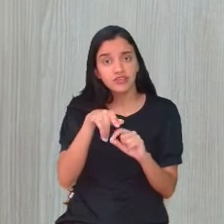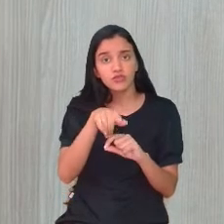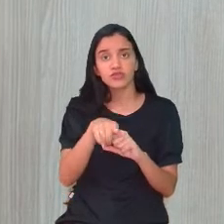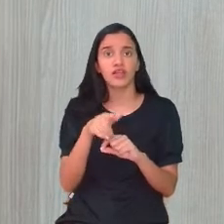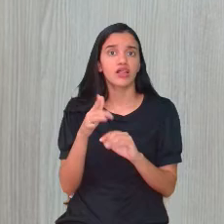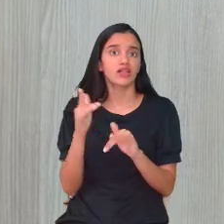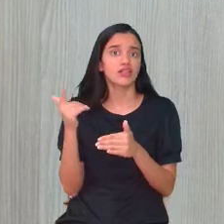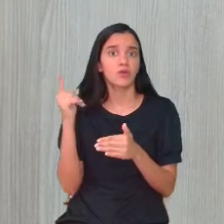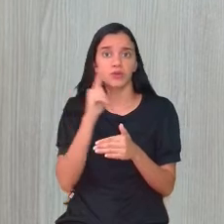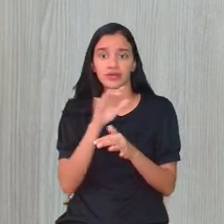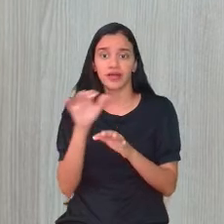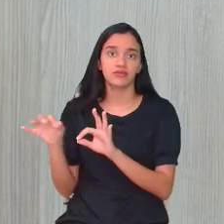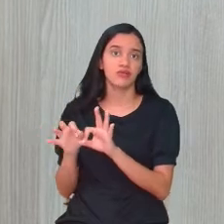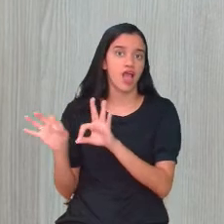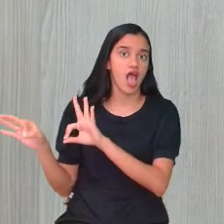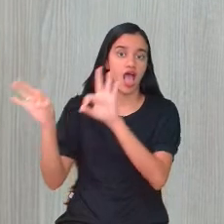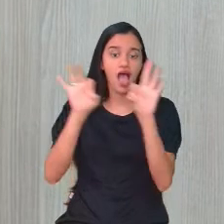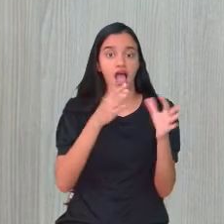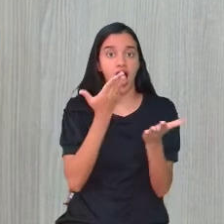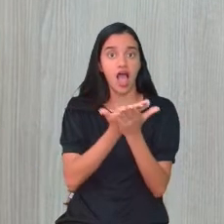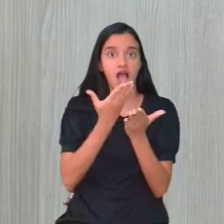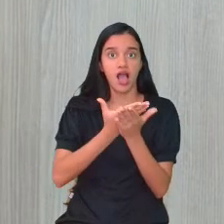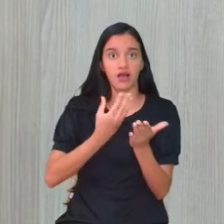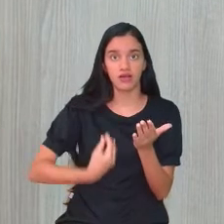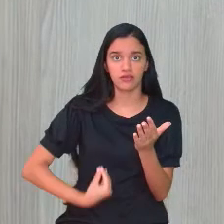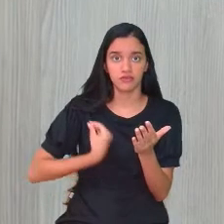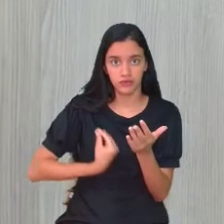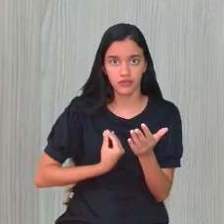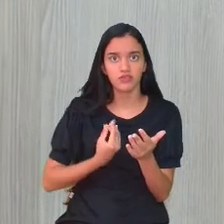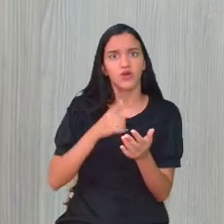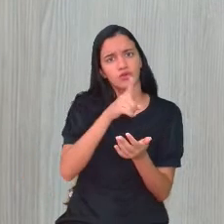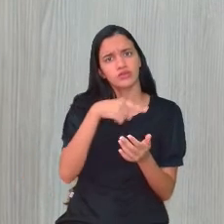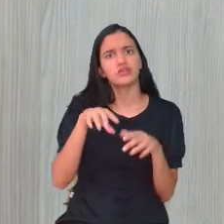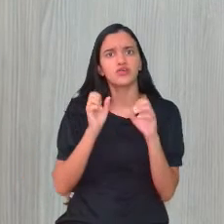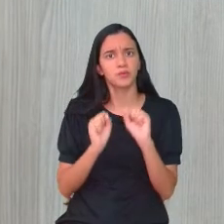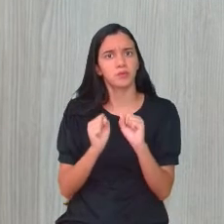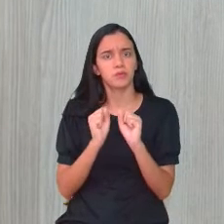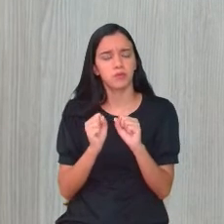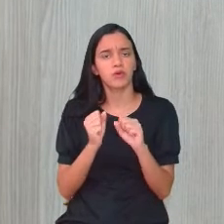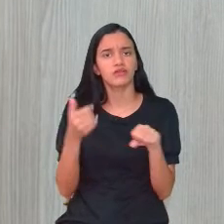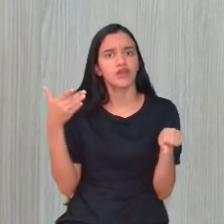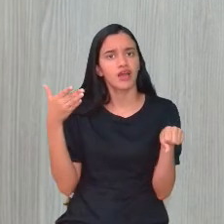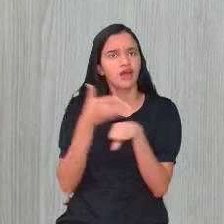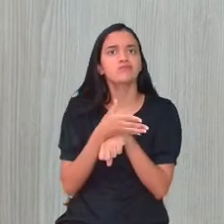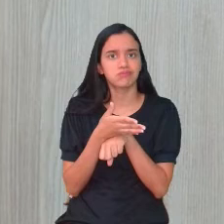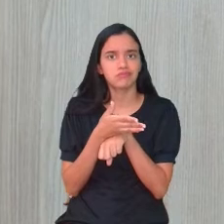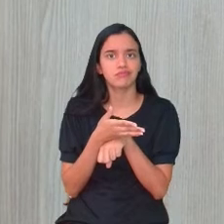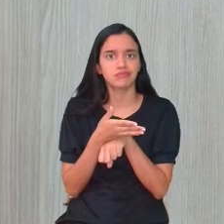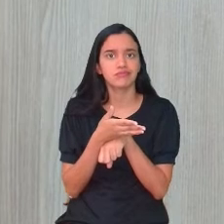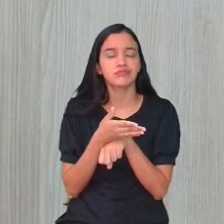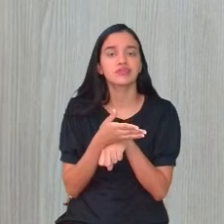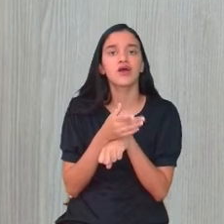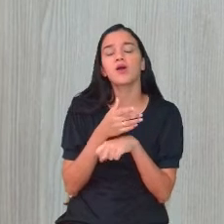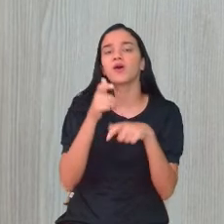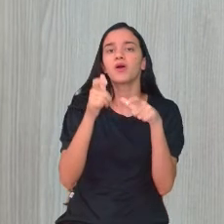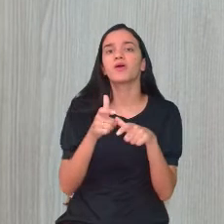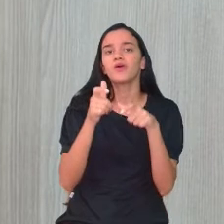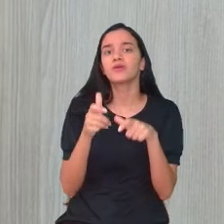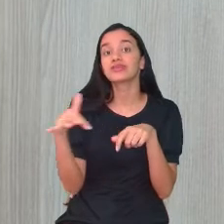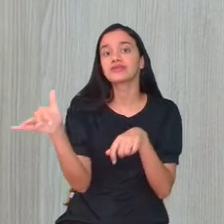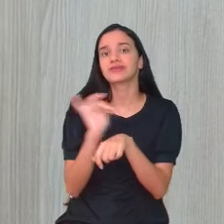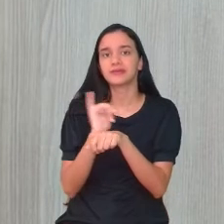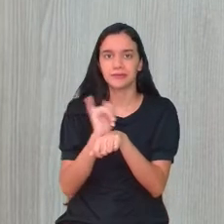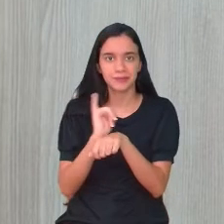conseguiram acompanhar essa aula ao vivo, vocês podem ainda acessar ela lá no canal